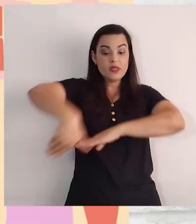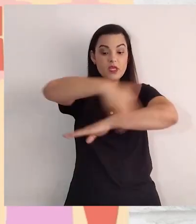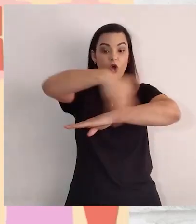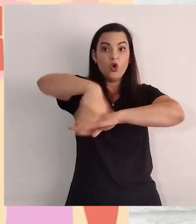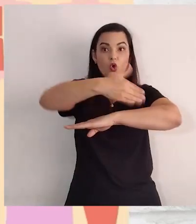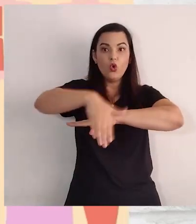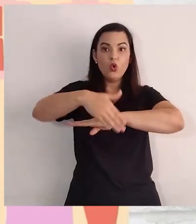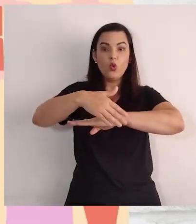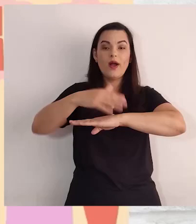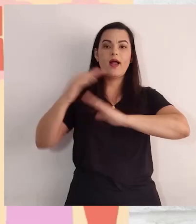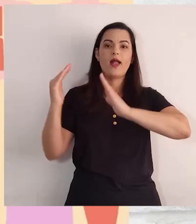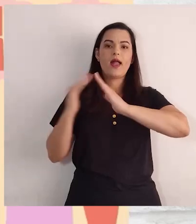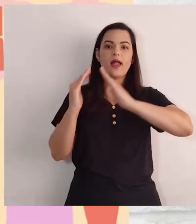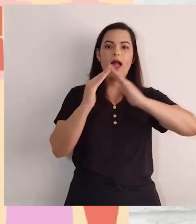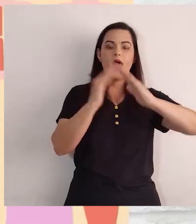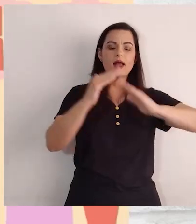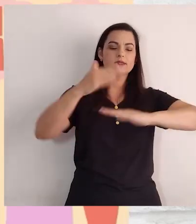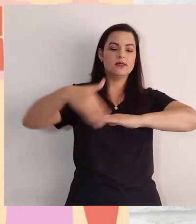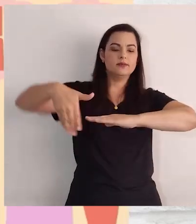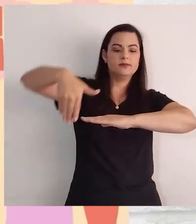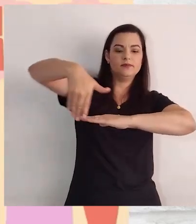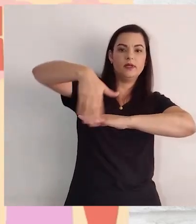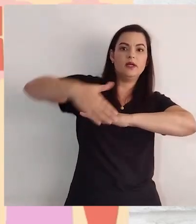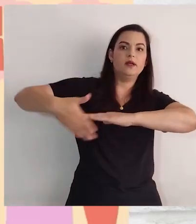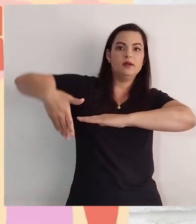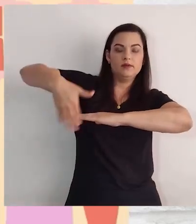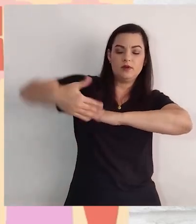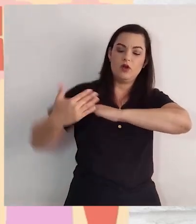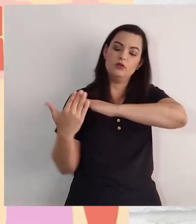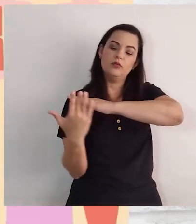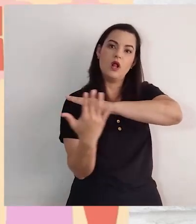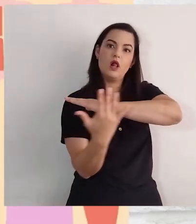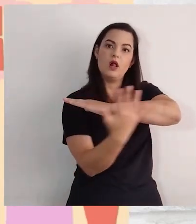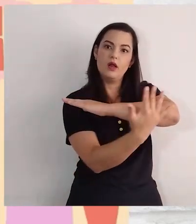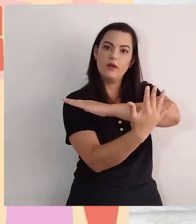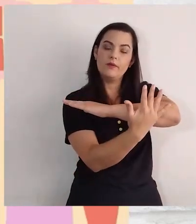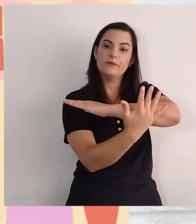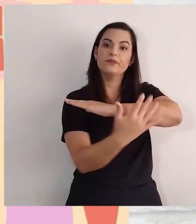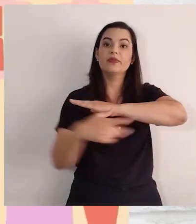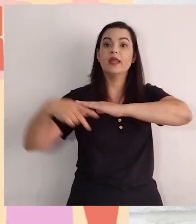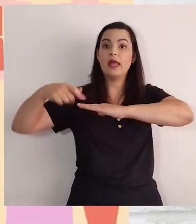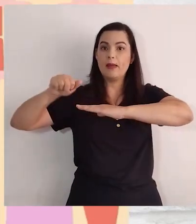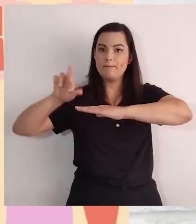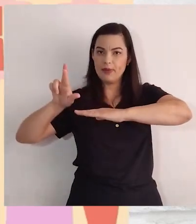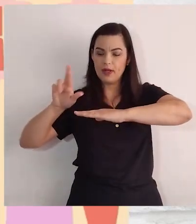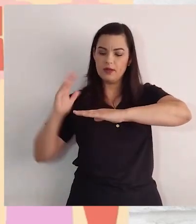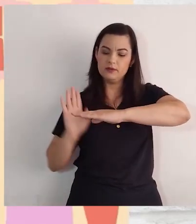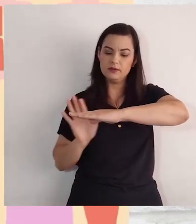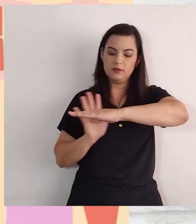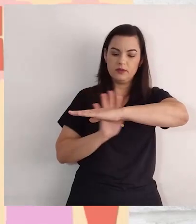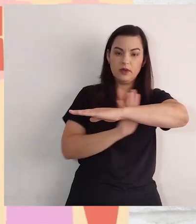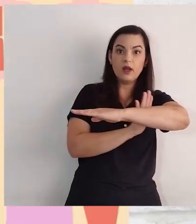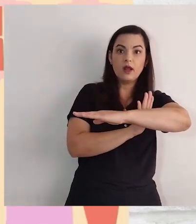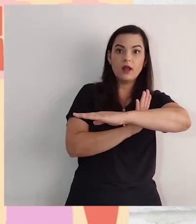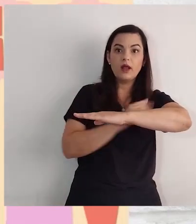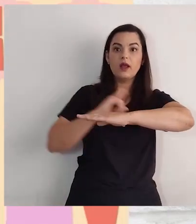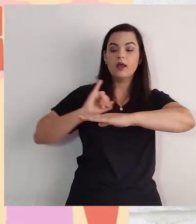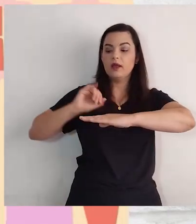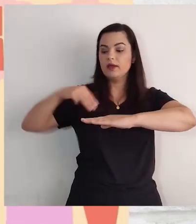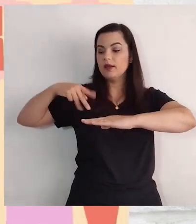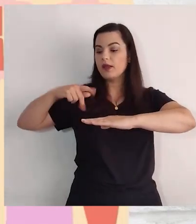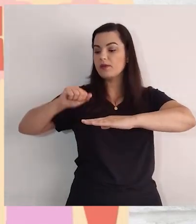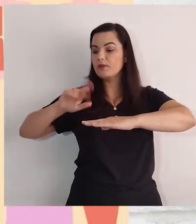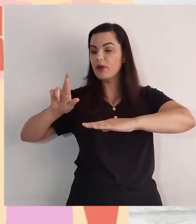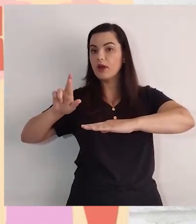são pares e os números que estão do outro lado da rua são ímpares? Você deve estar